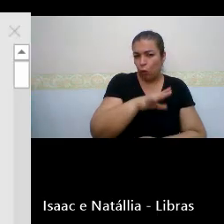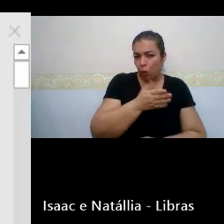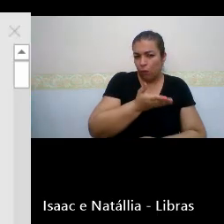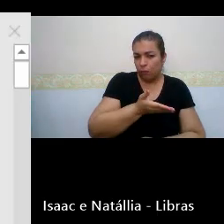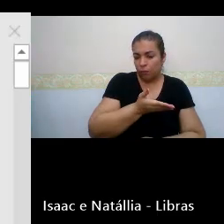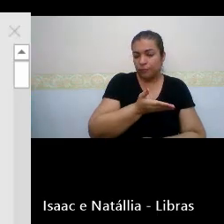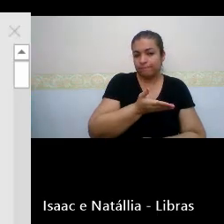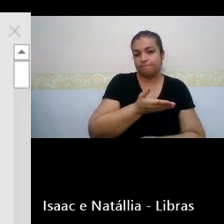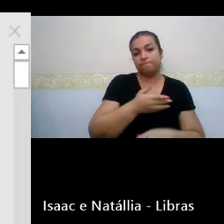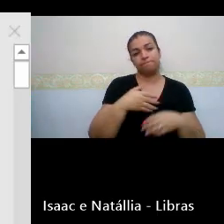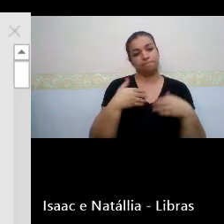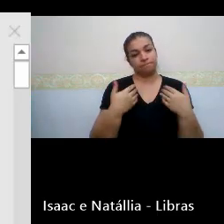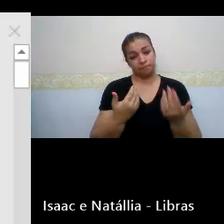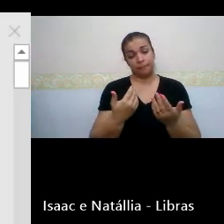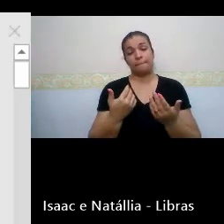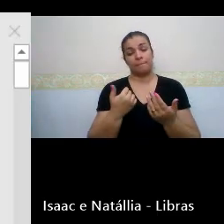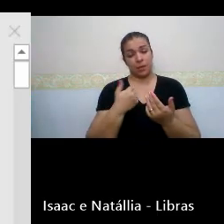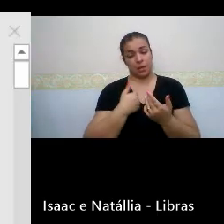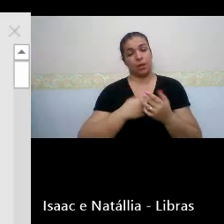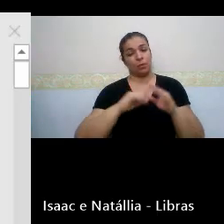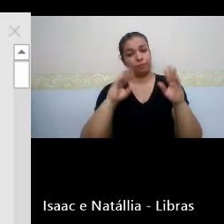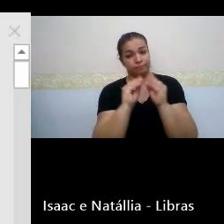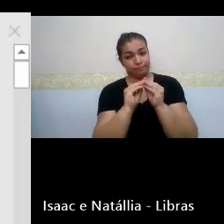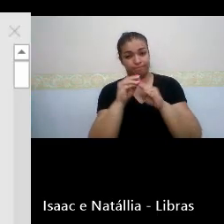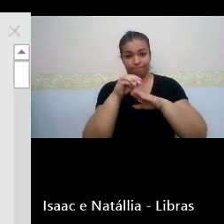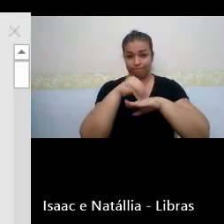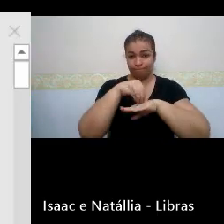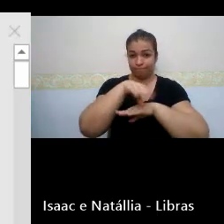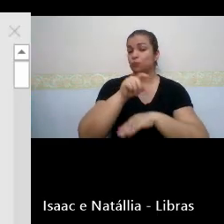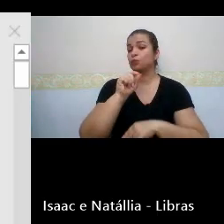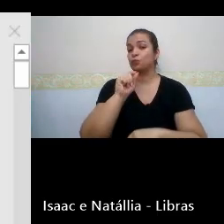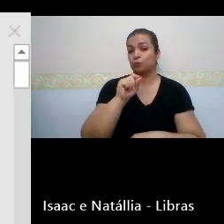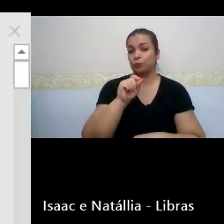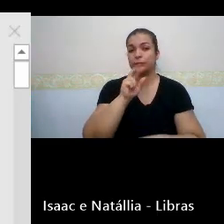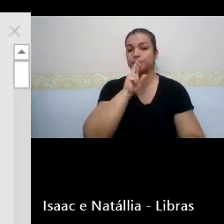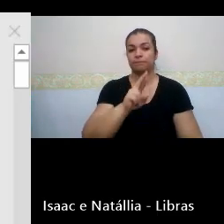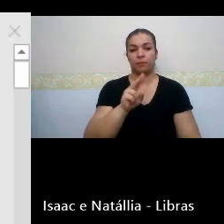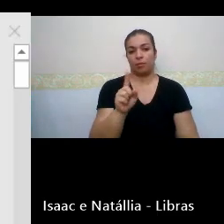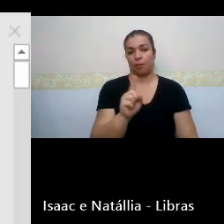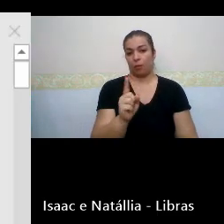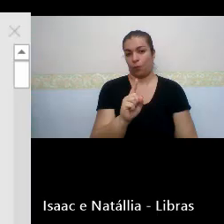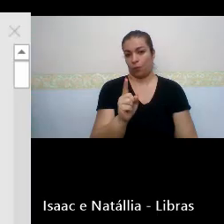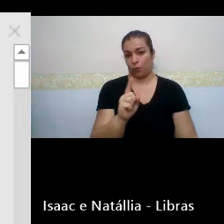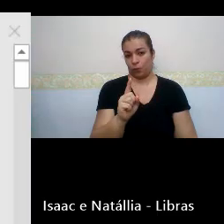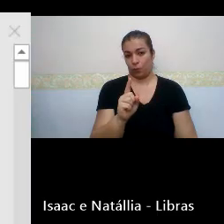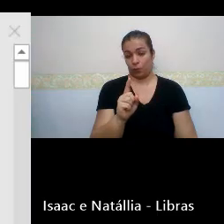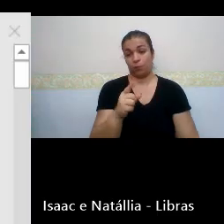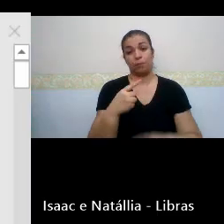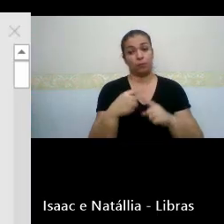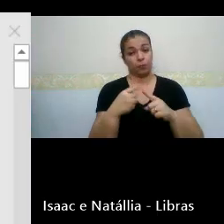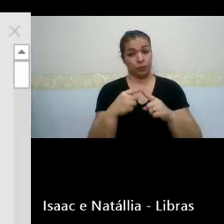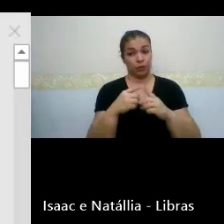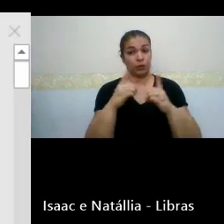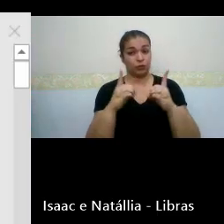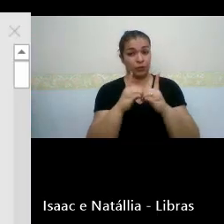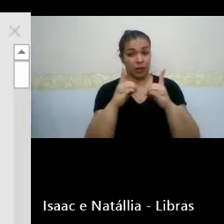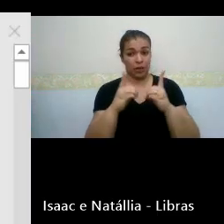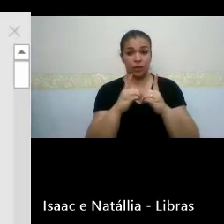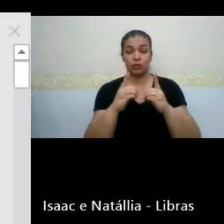Eu rapidamente vou dizer para você, não. A didática, ela é para todo